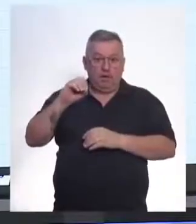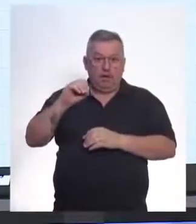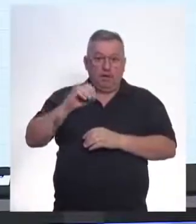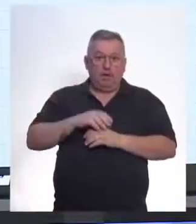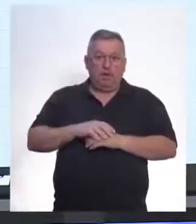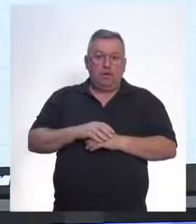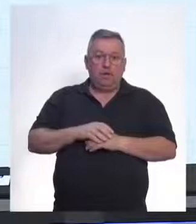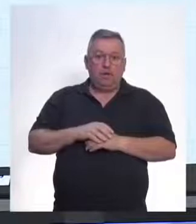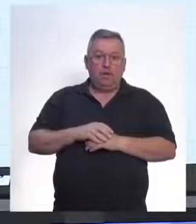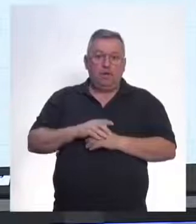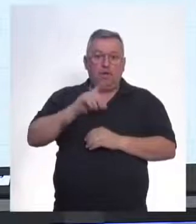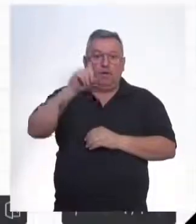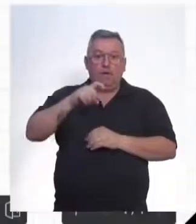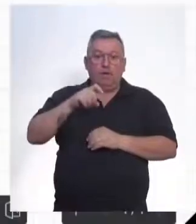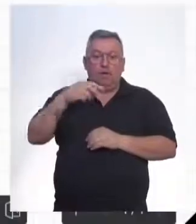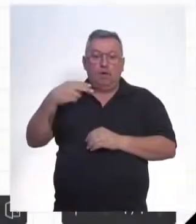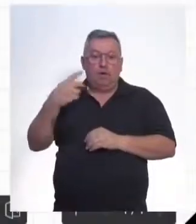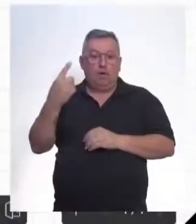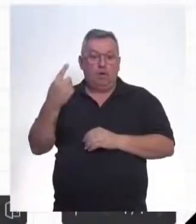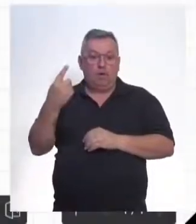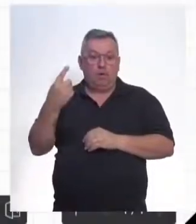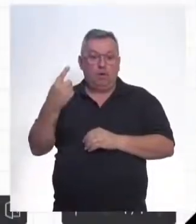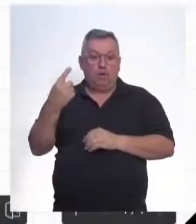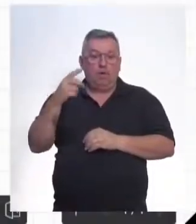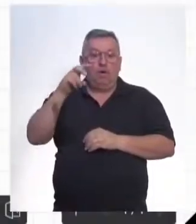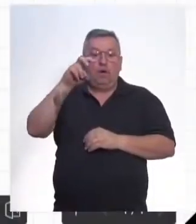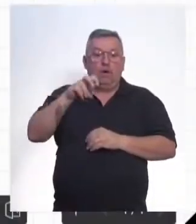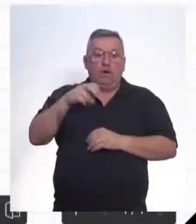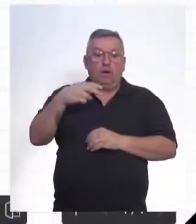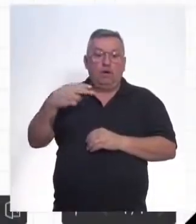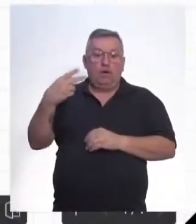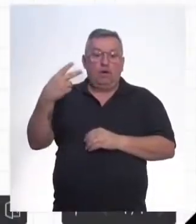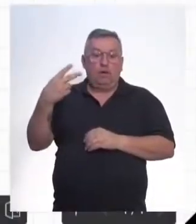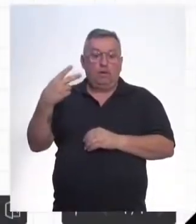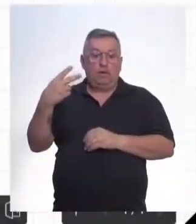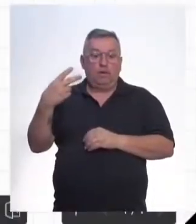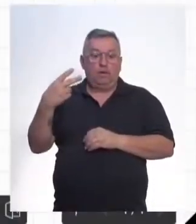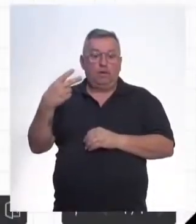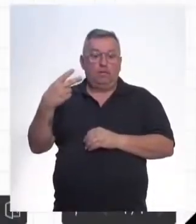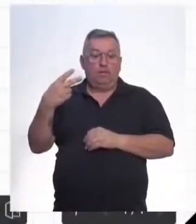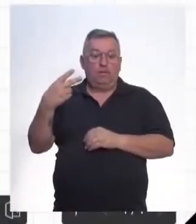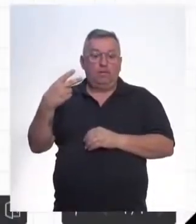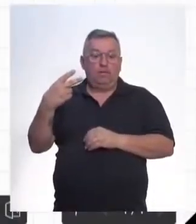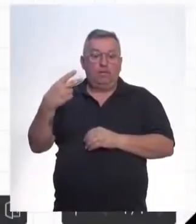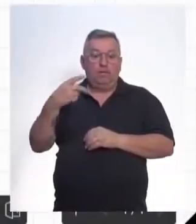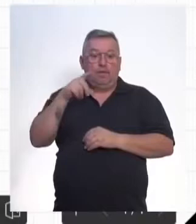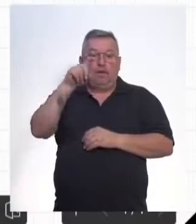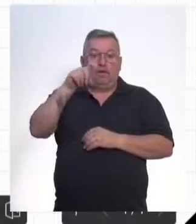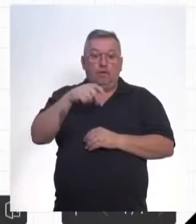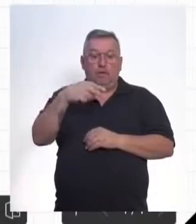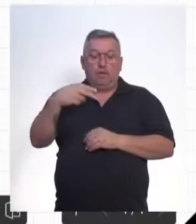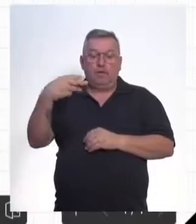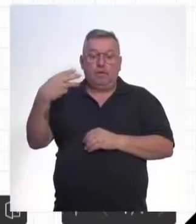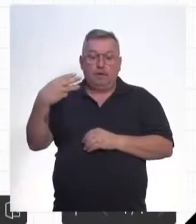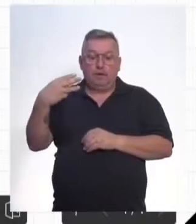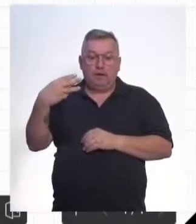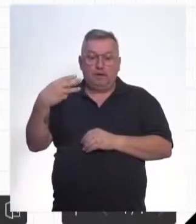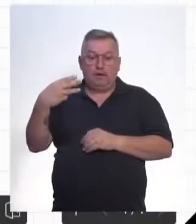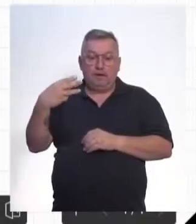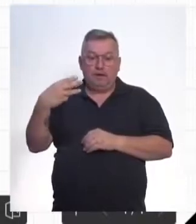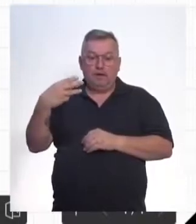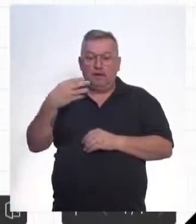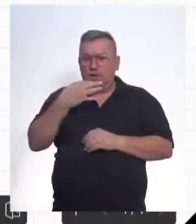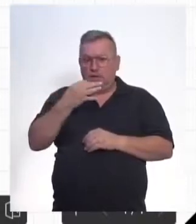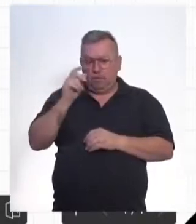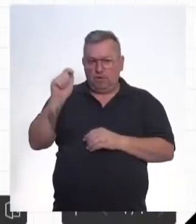1. X igual a 1. X igual a 2. E x igual a 3 foi o valor, mas eu acho que esses daí